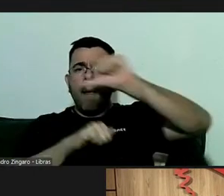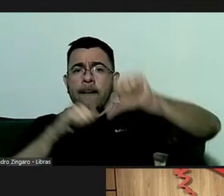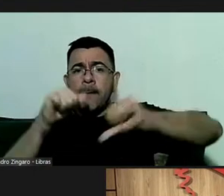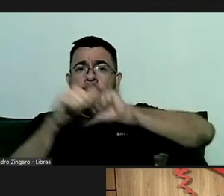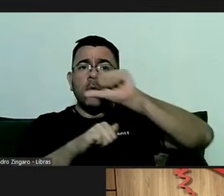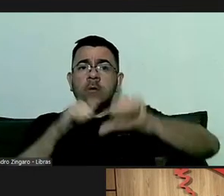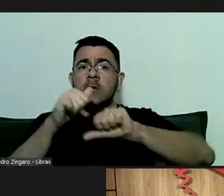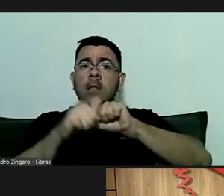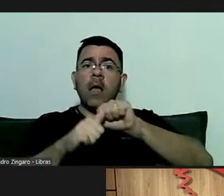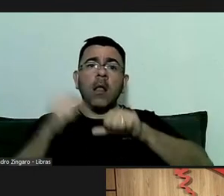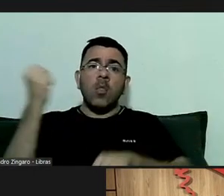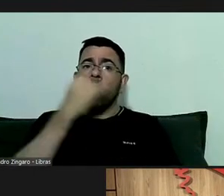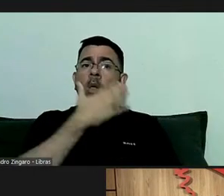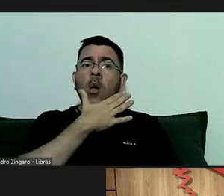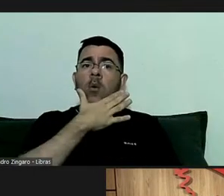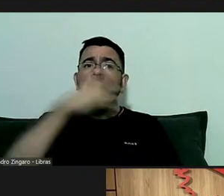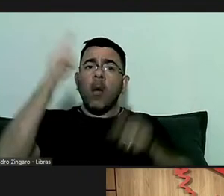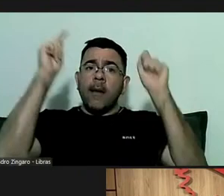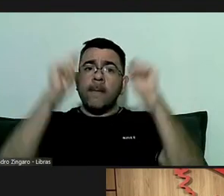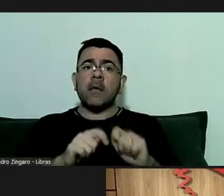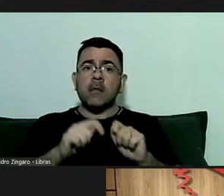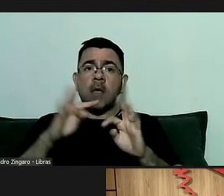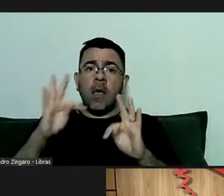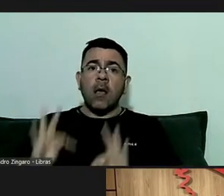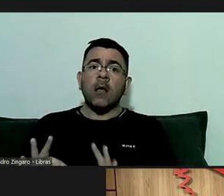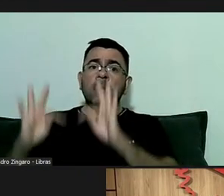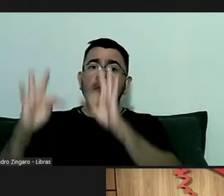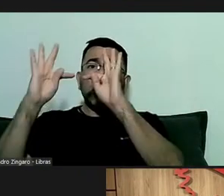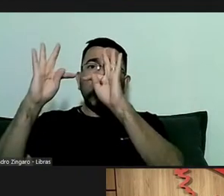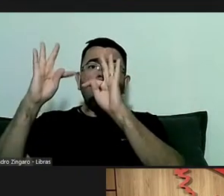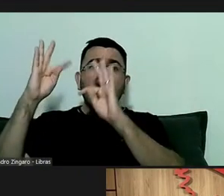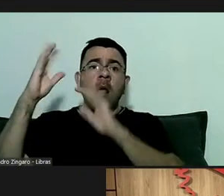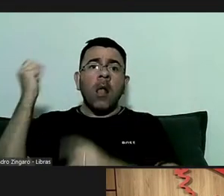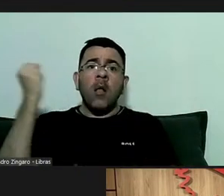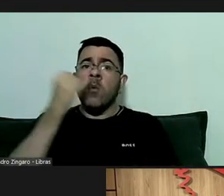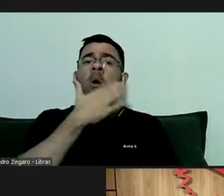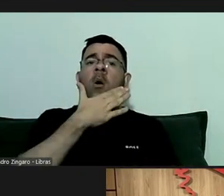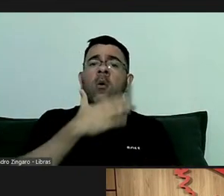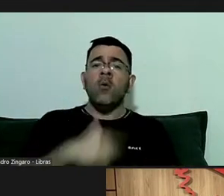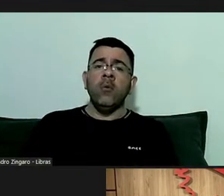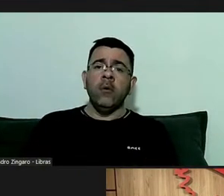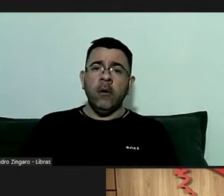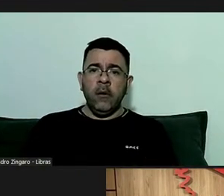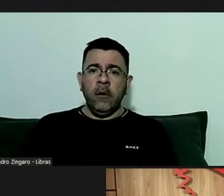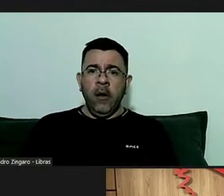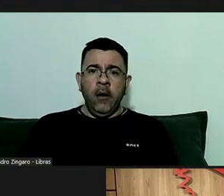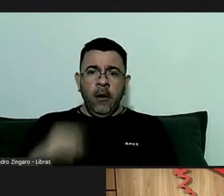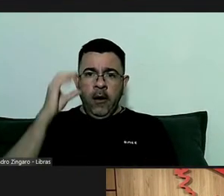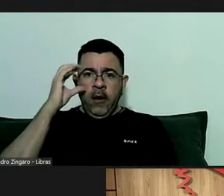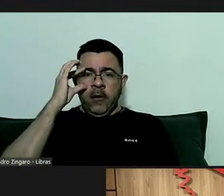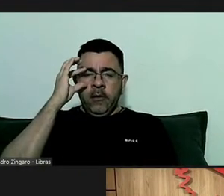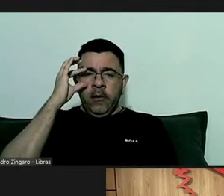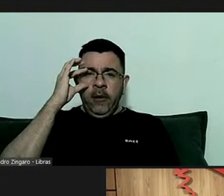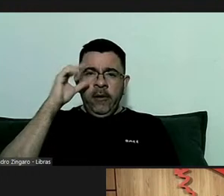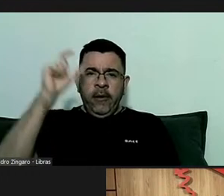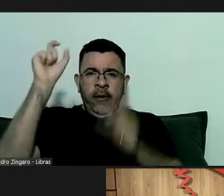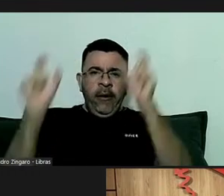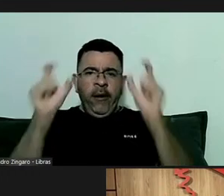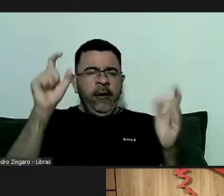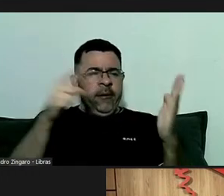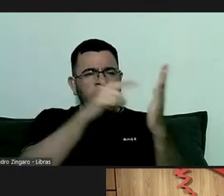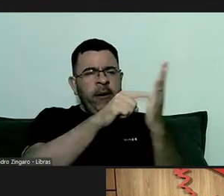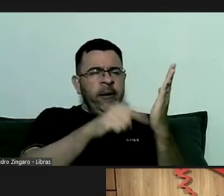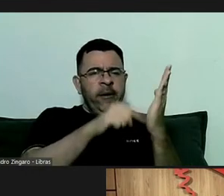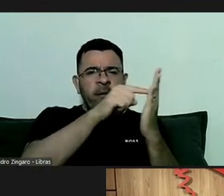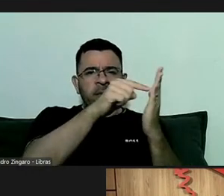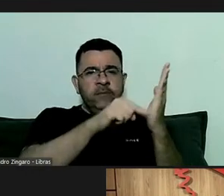tecnologia mas nem sempre é só tecnologia tá então o que não falta aí a gente querendo um aplicativo disso daquilo e dizer que